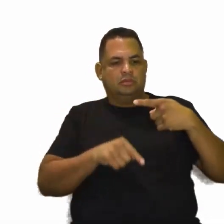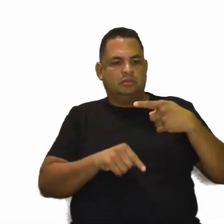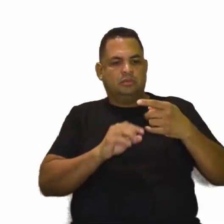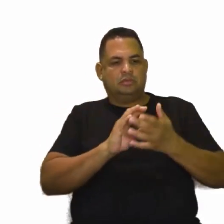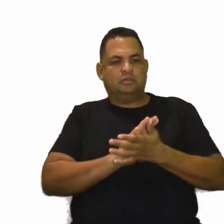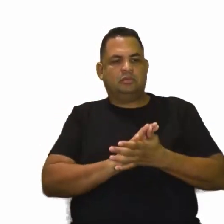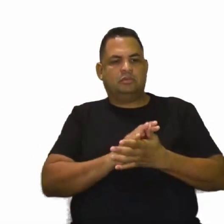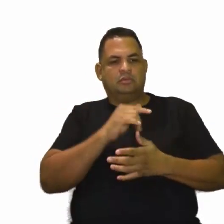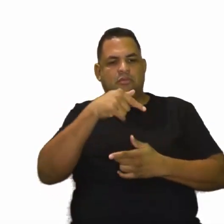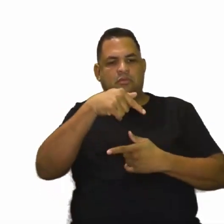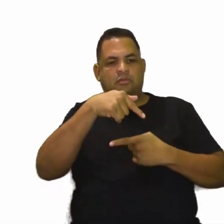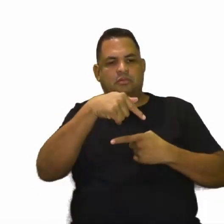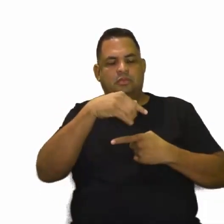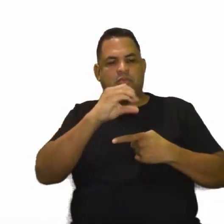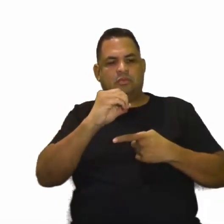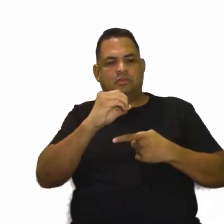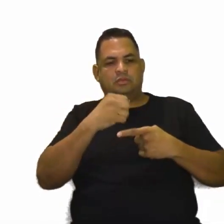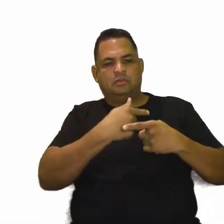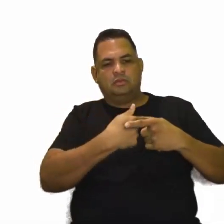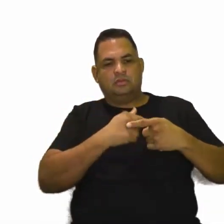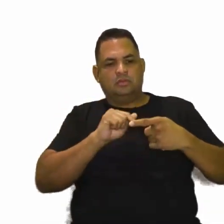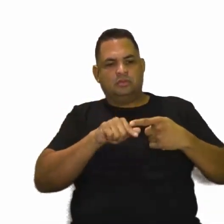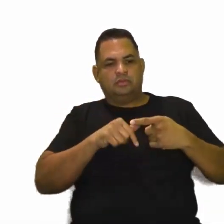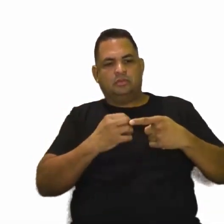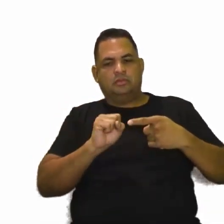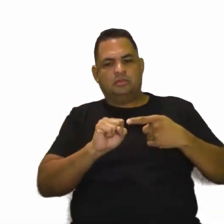o 70 por